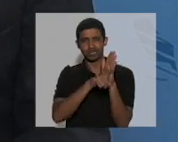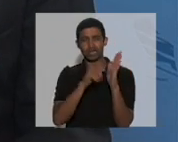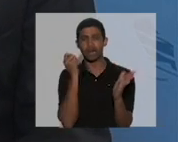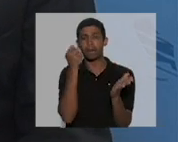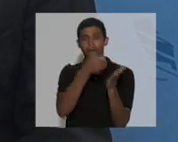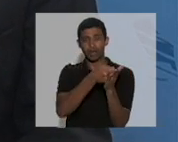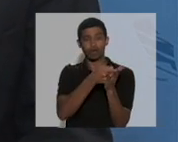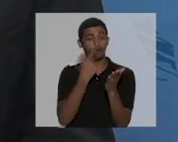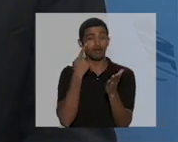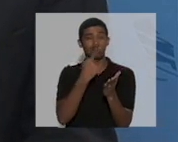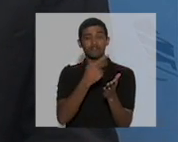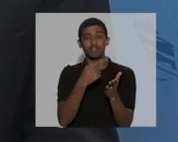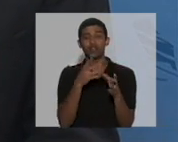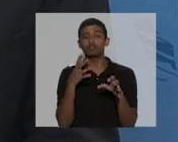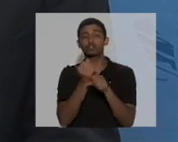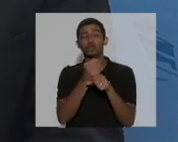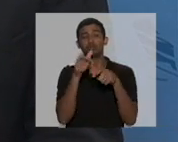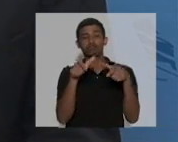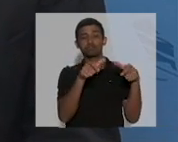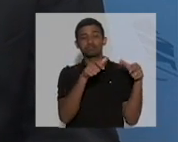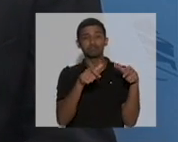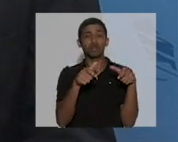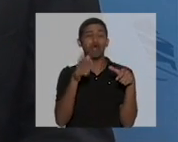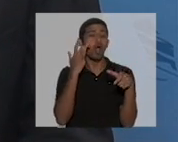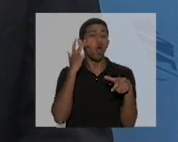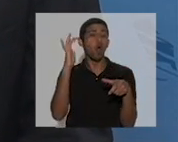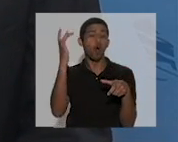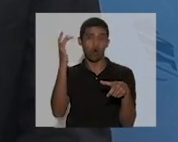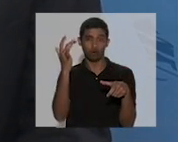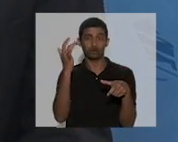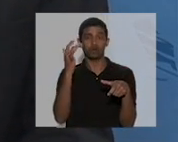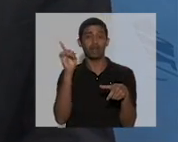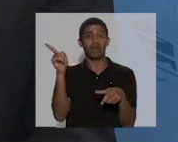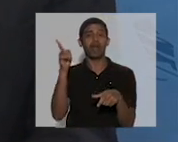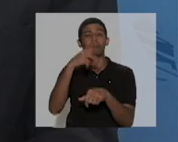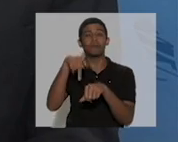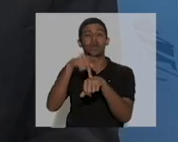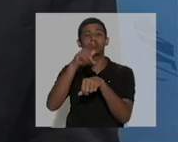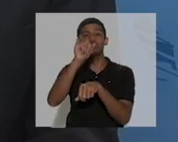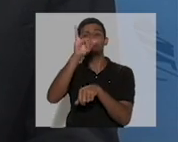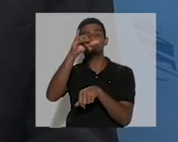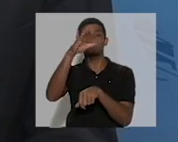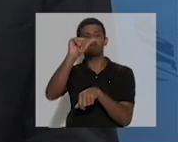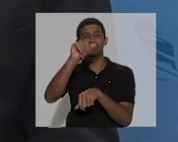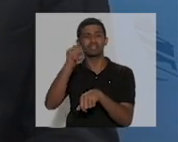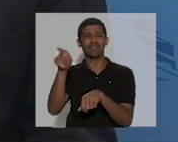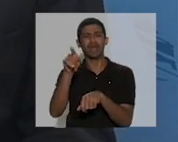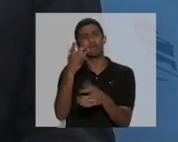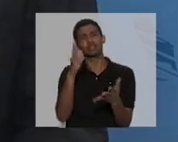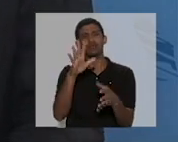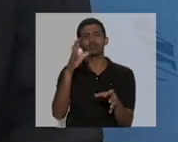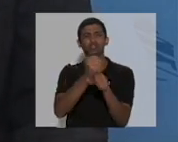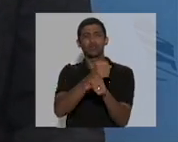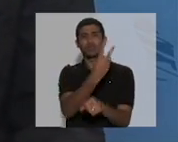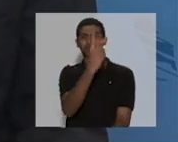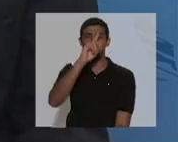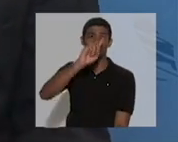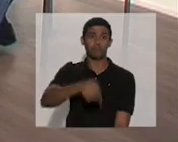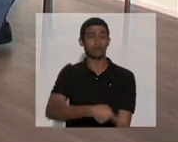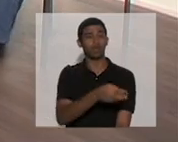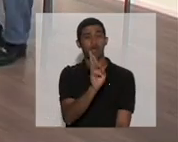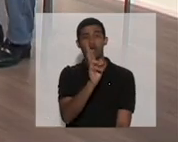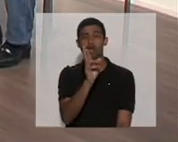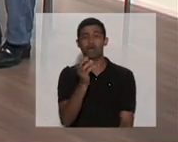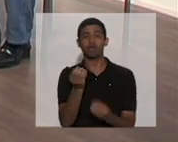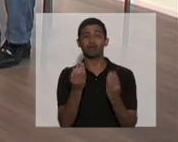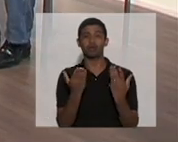a Receita ter 16 barras de ouro na Suíça. E o valor destas barras gira em torno de 2 milhões de reais.